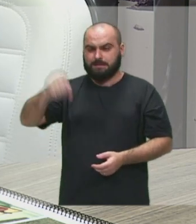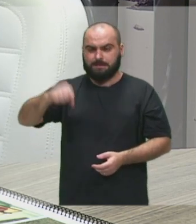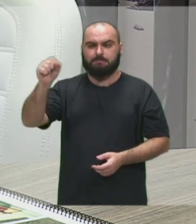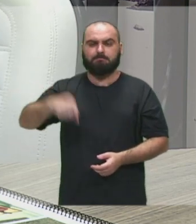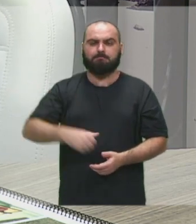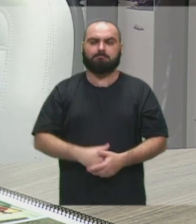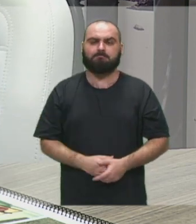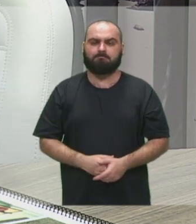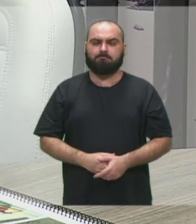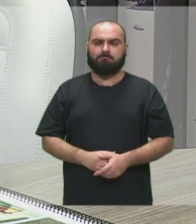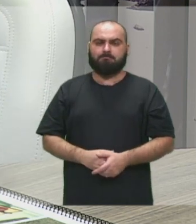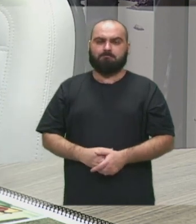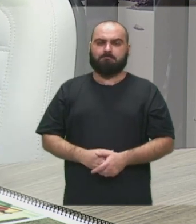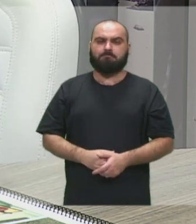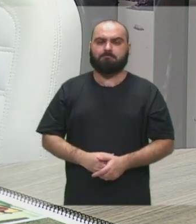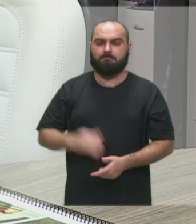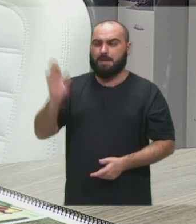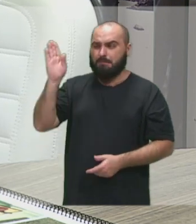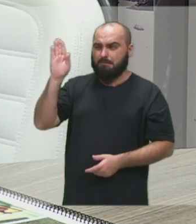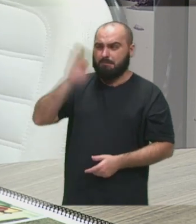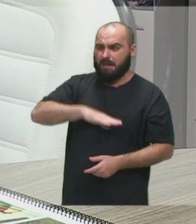desse